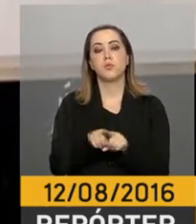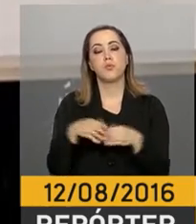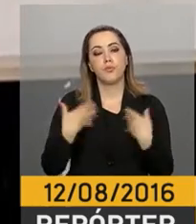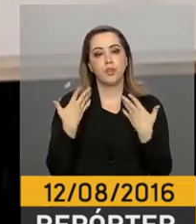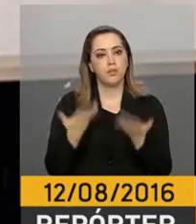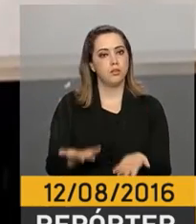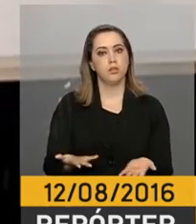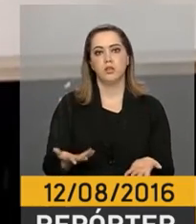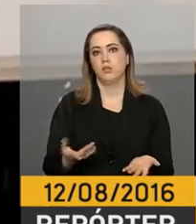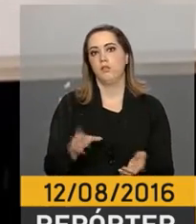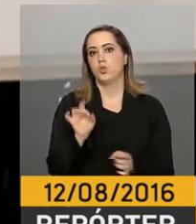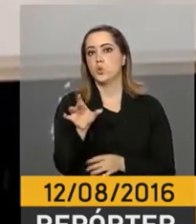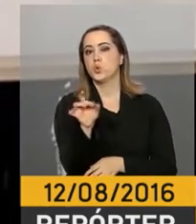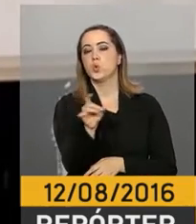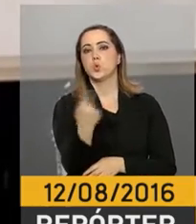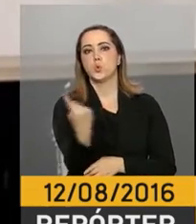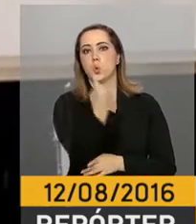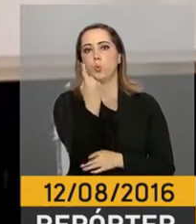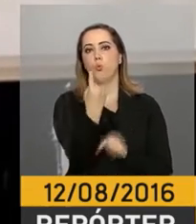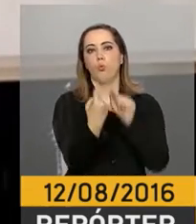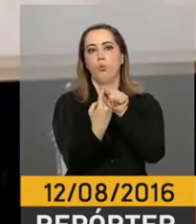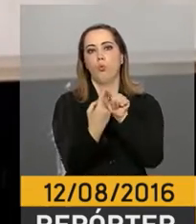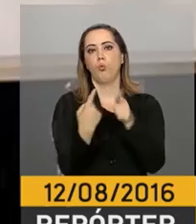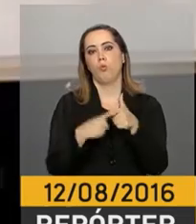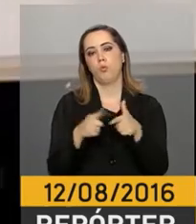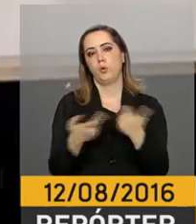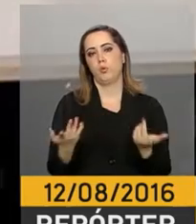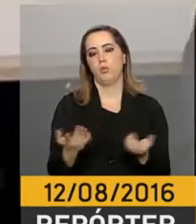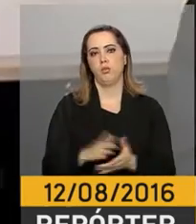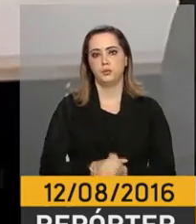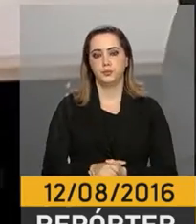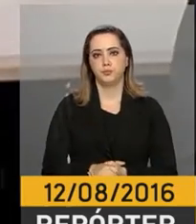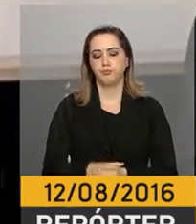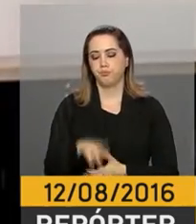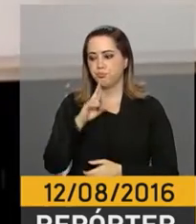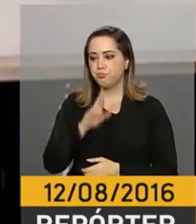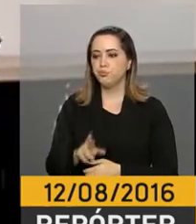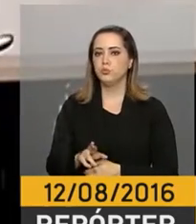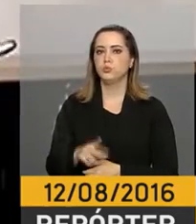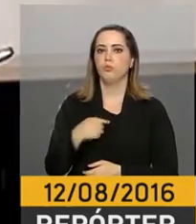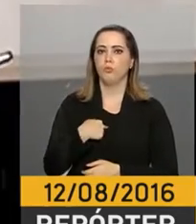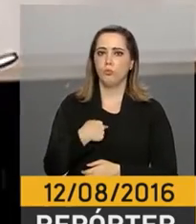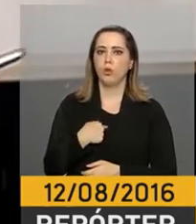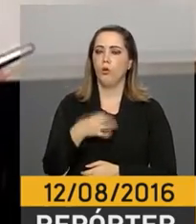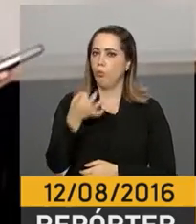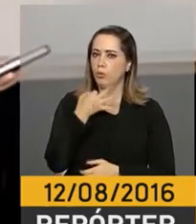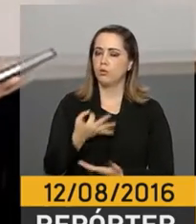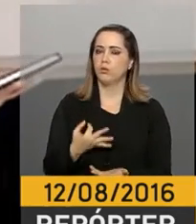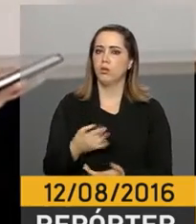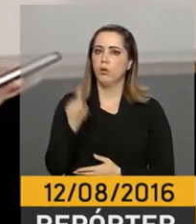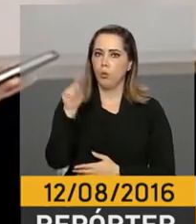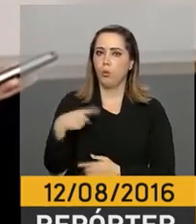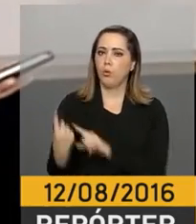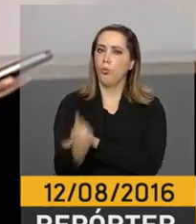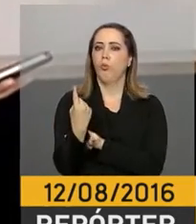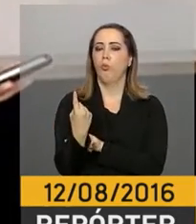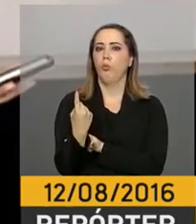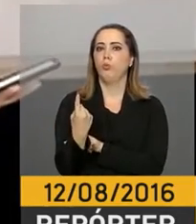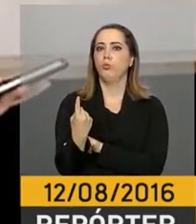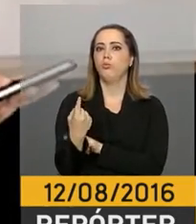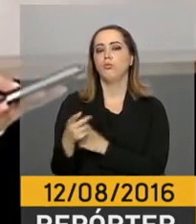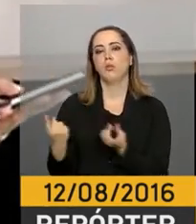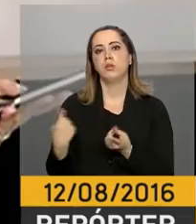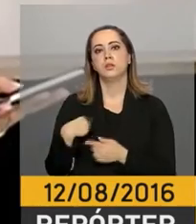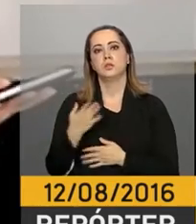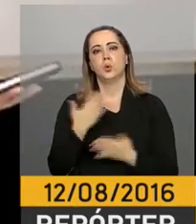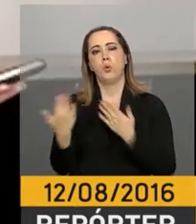Enfim, parece que não é uma questão apenas pontual. Não, eu acho que, eu continuo achando que é uma questão pontual. Vamos comparar essa estatística com a estatística